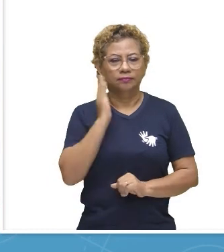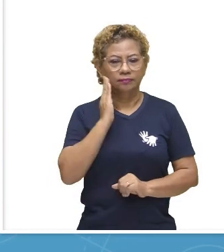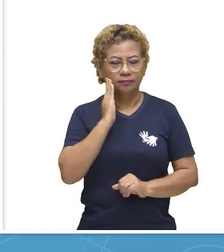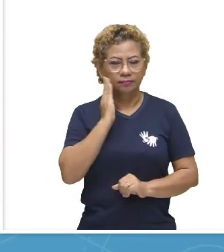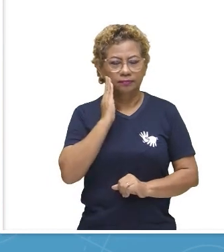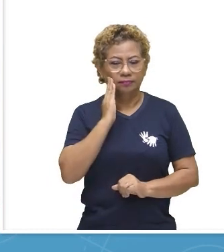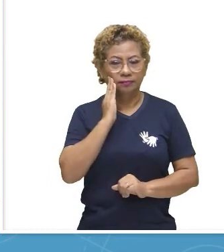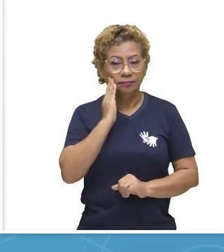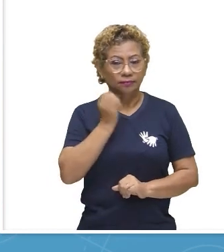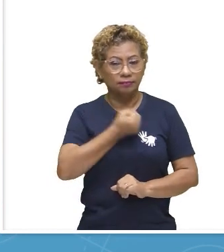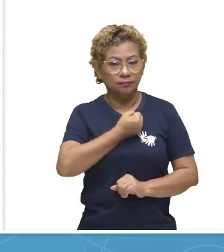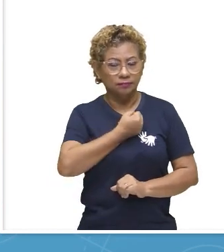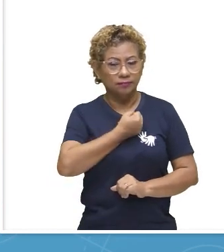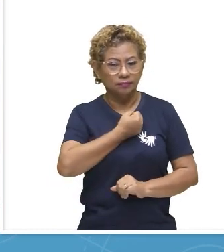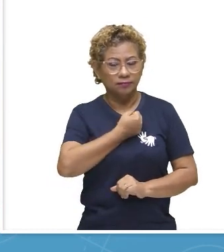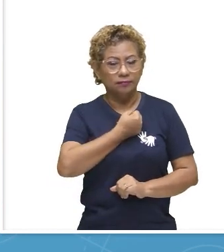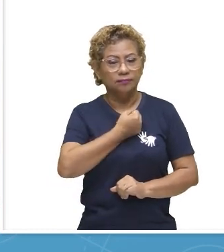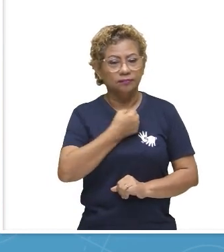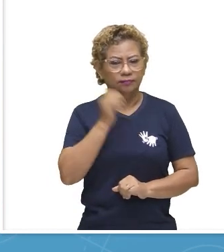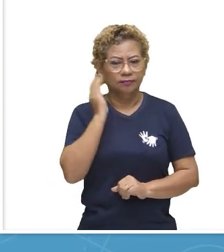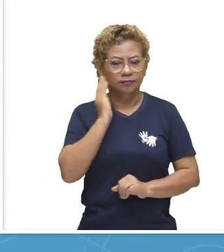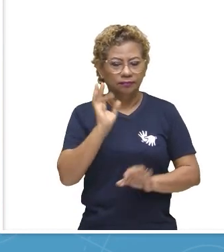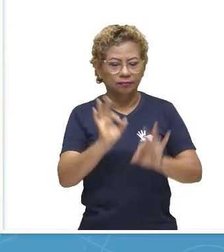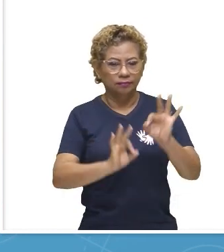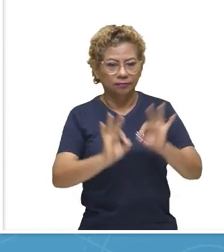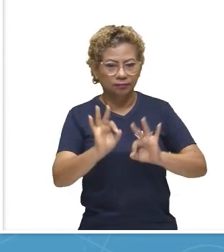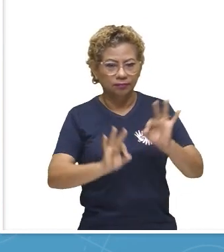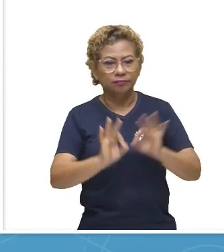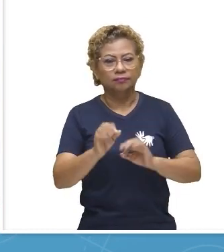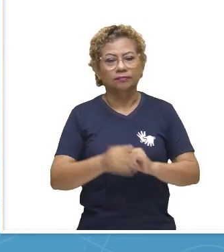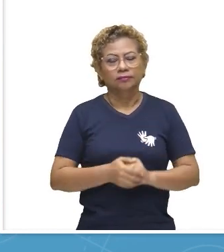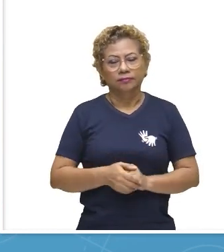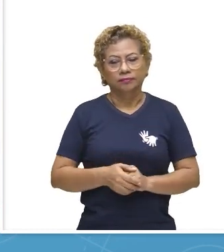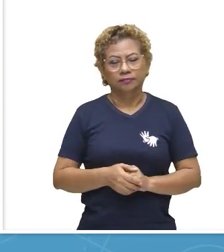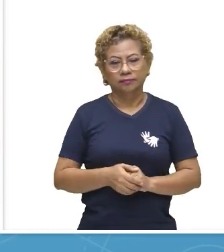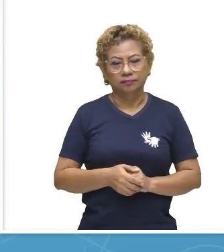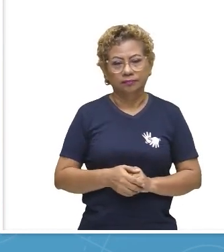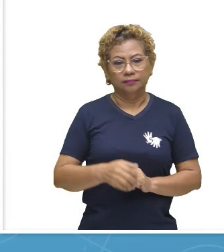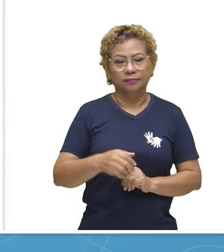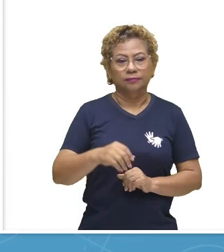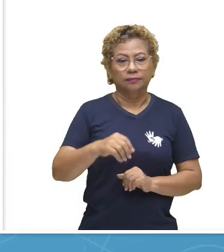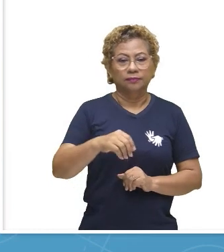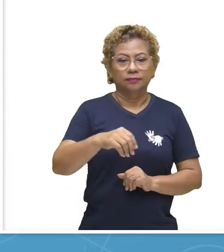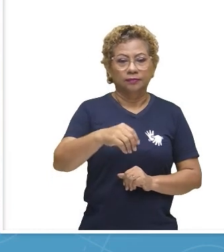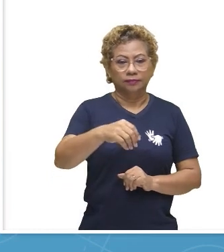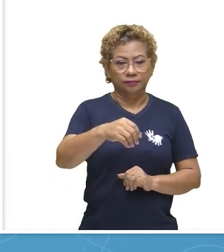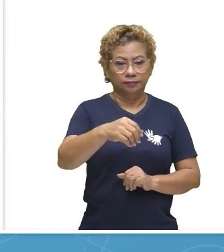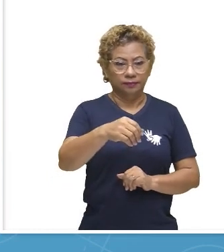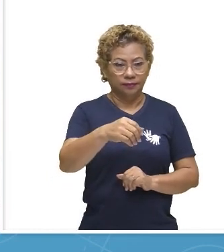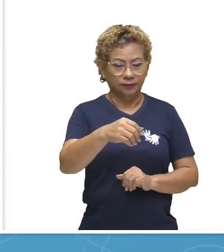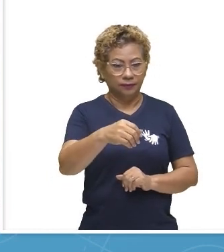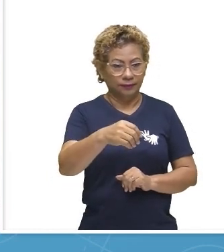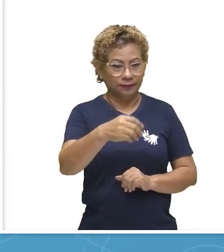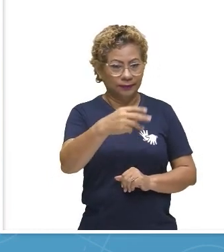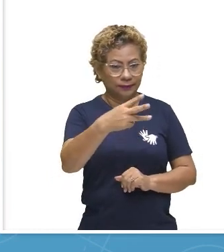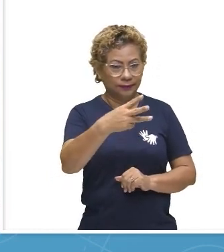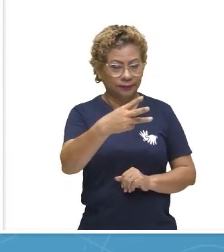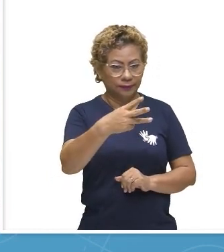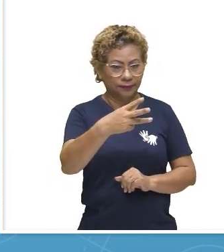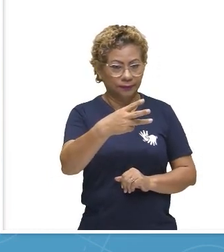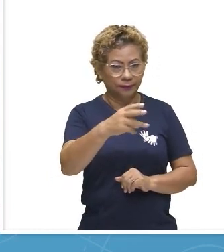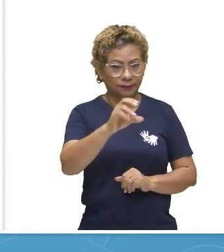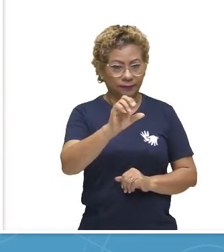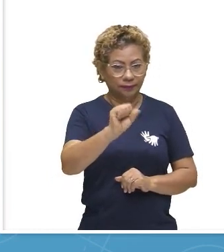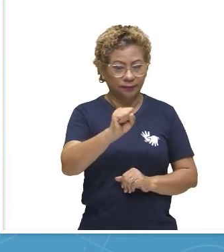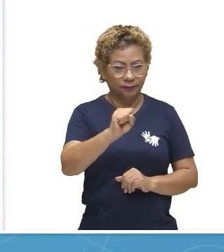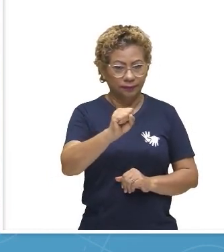esse ângulo e somar com 38, tem que dar 180. Ou seja, eu tenho que pegar 180 e subtrair os 38,